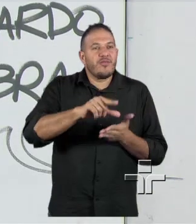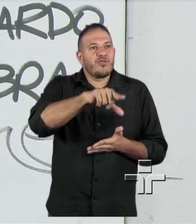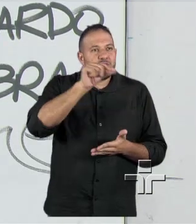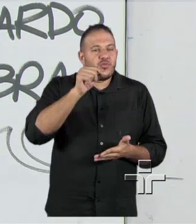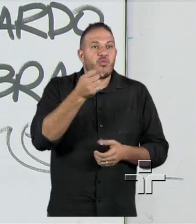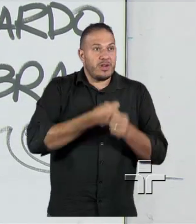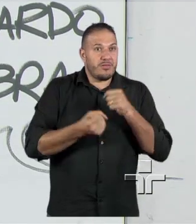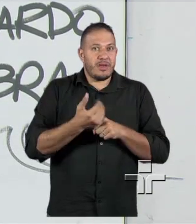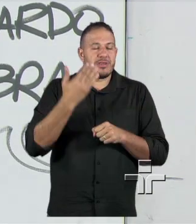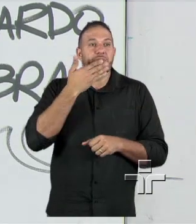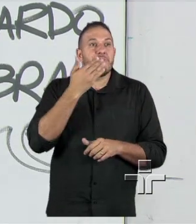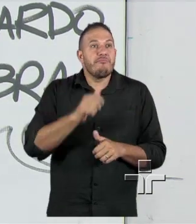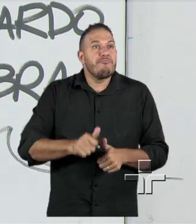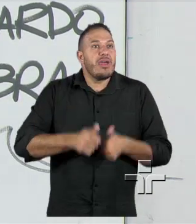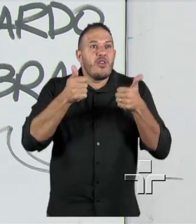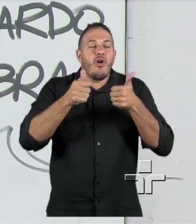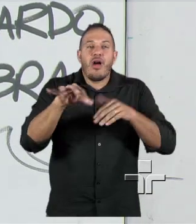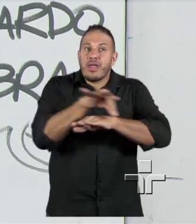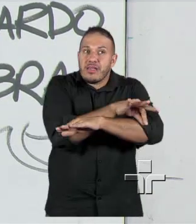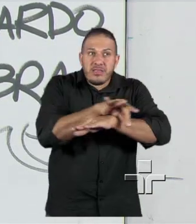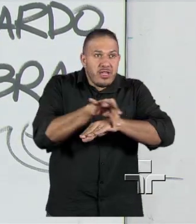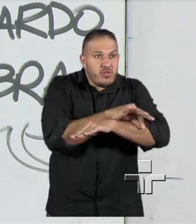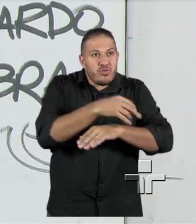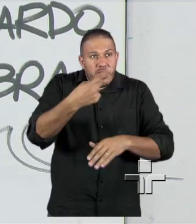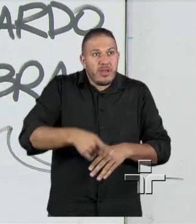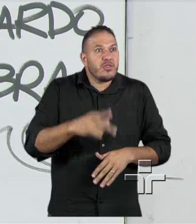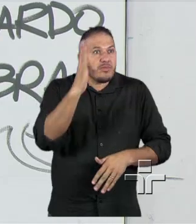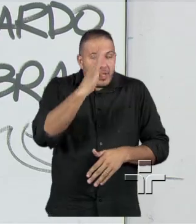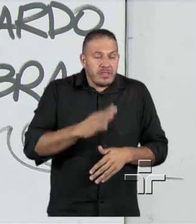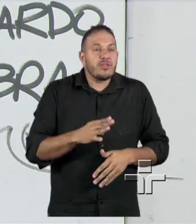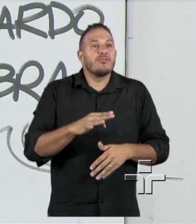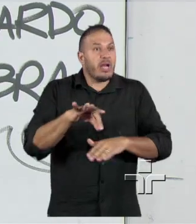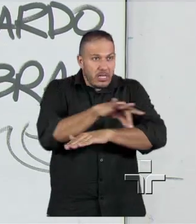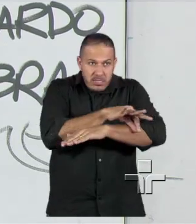como melhor arquitetura do Brasil e da América Latina.